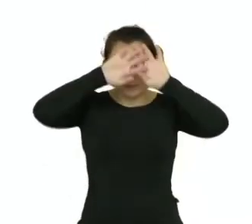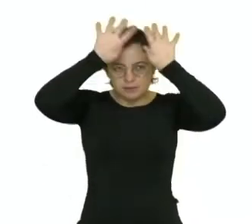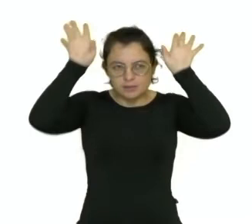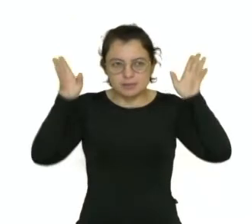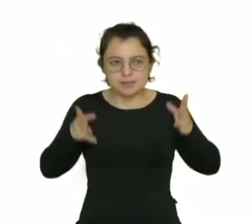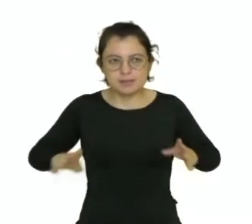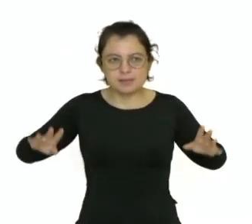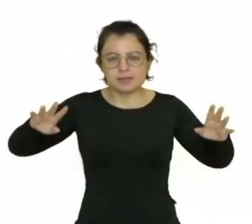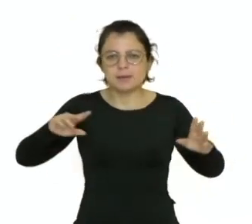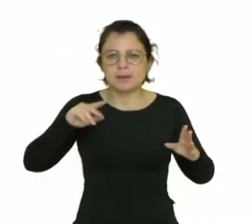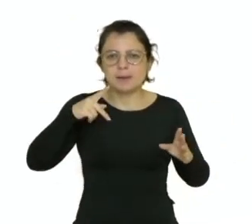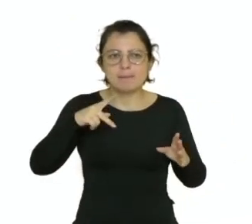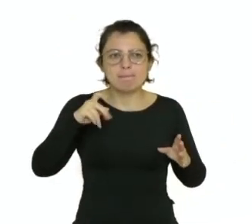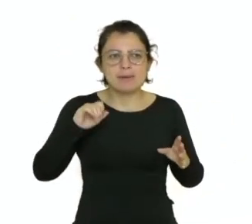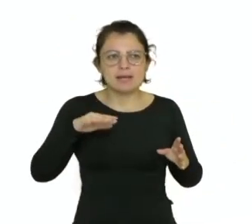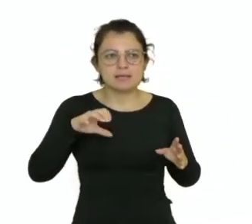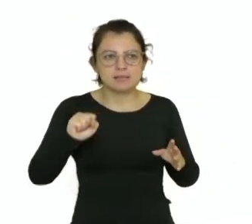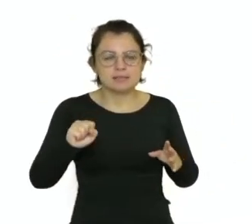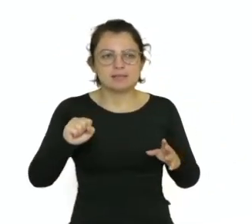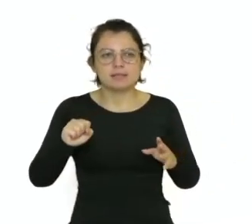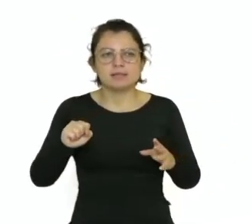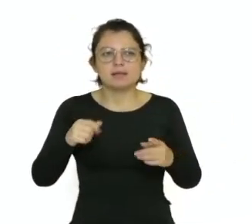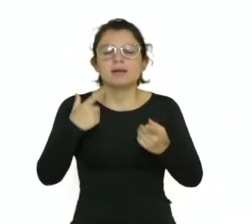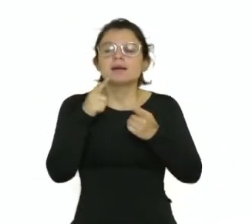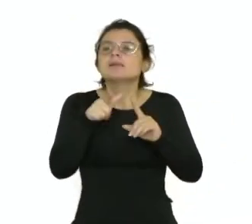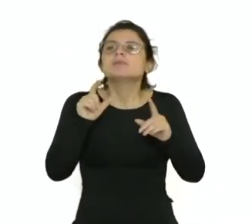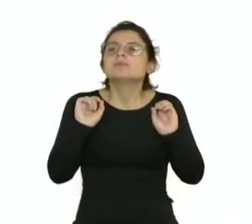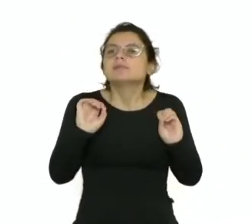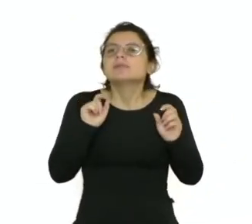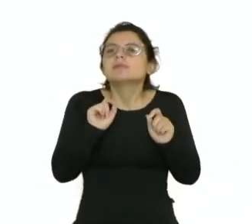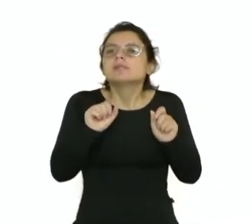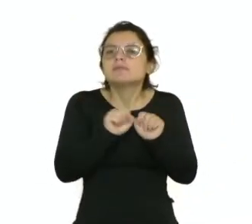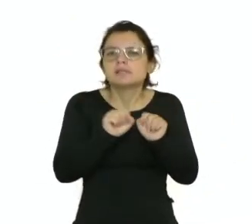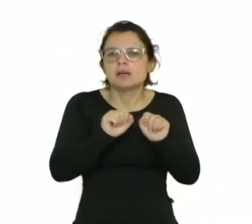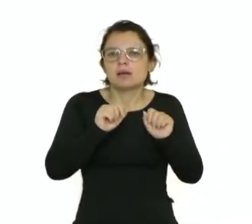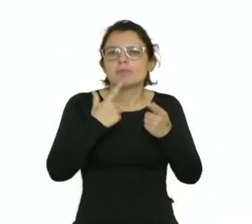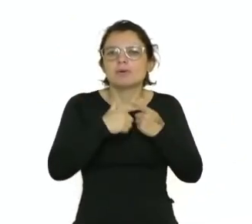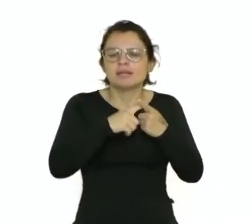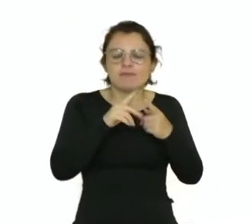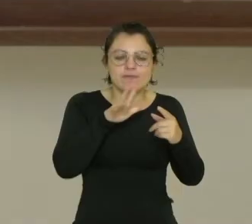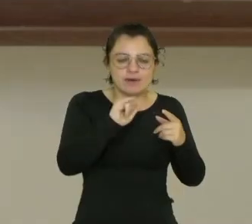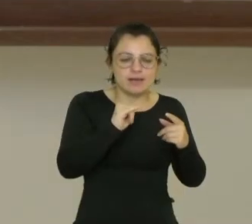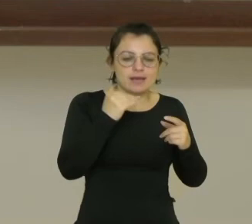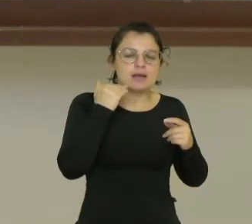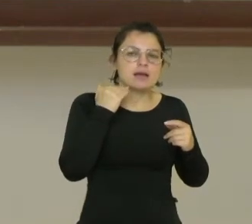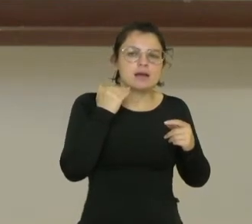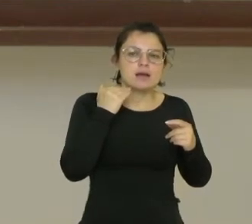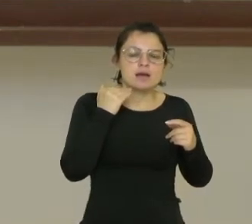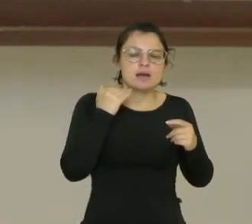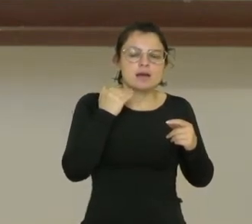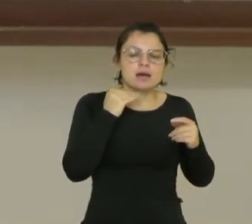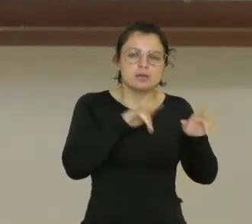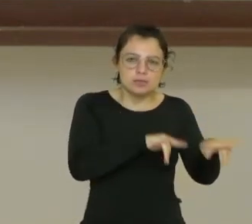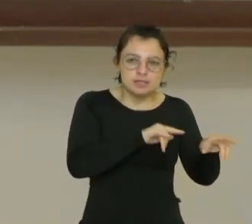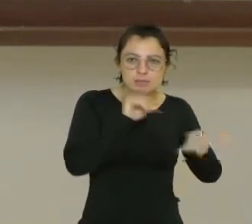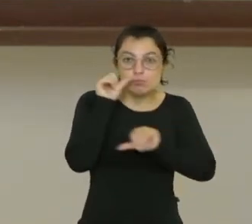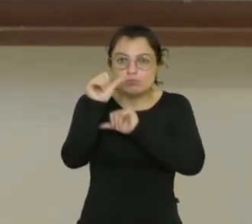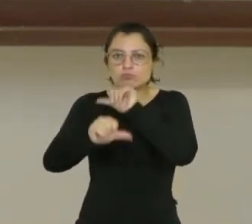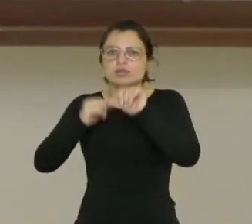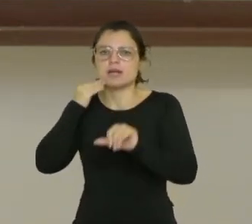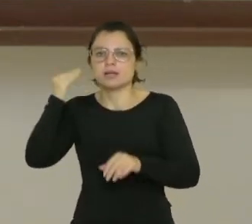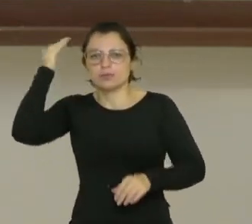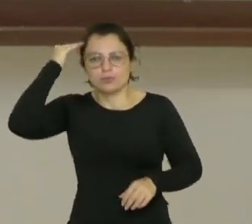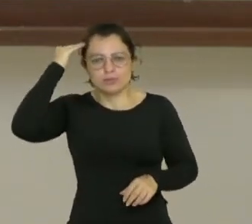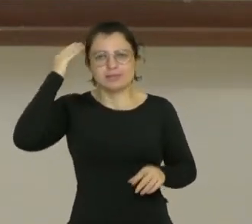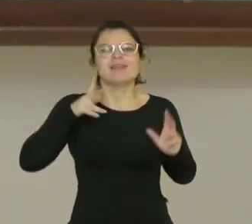celebrava a passagem da adolescência para a fase adulta. Então, o manto tupinambá pintado. Ou seja, perceba que os mesmos rituais de